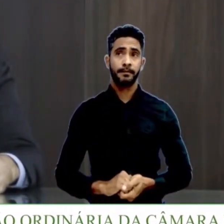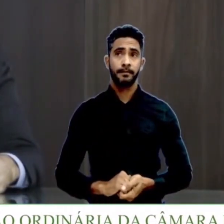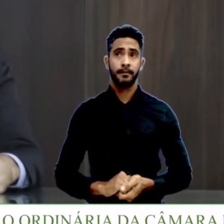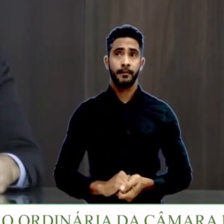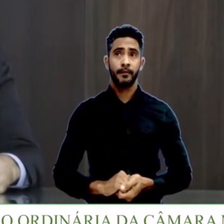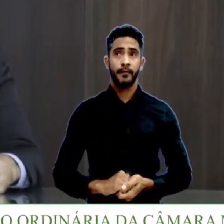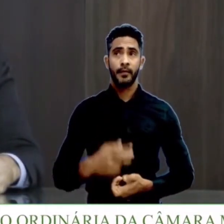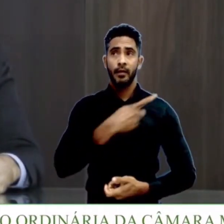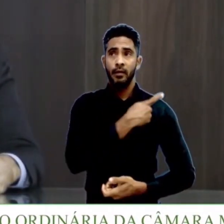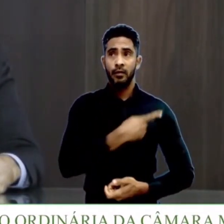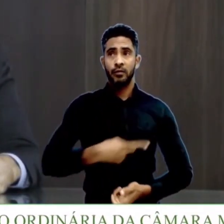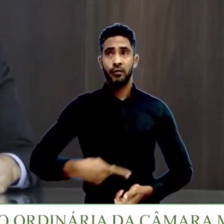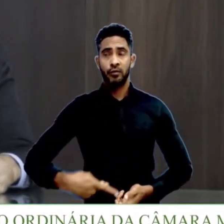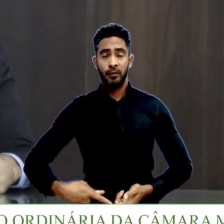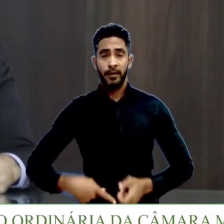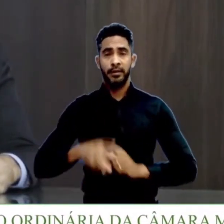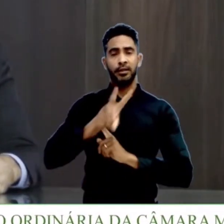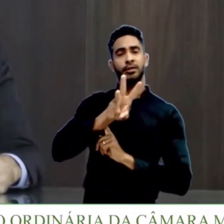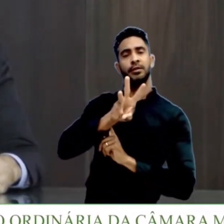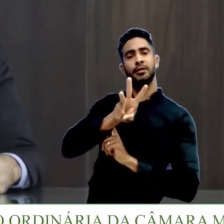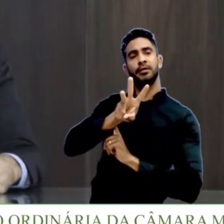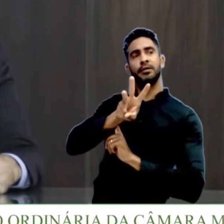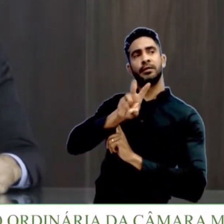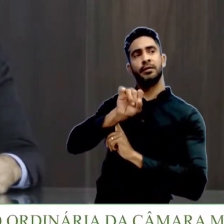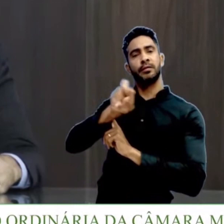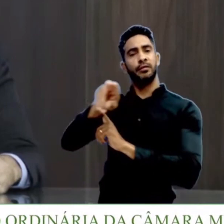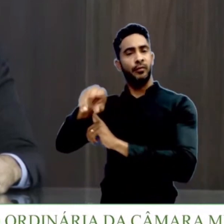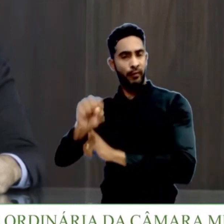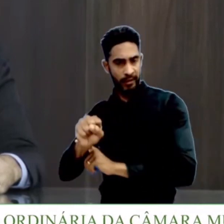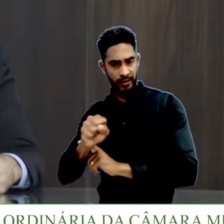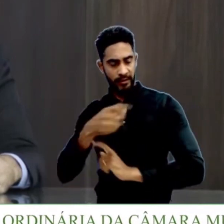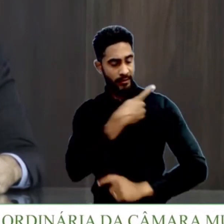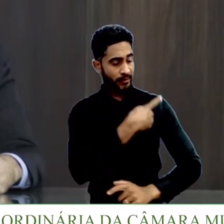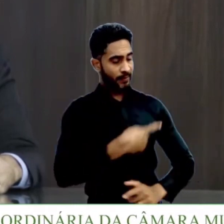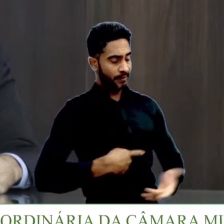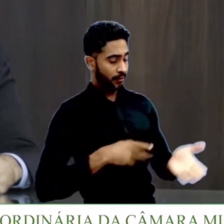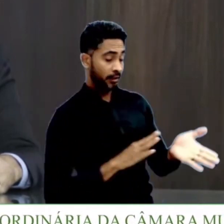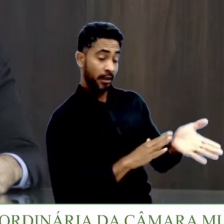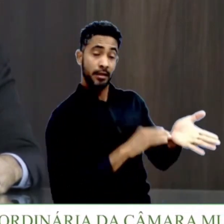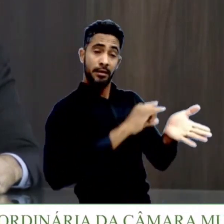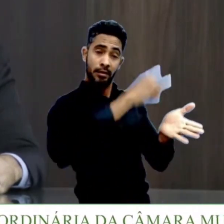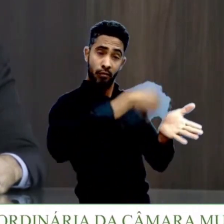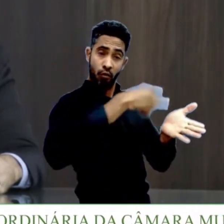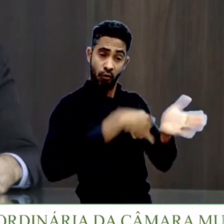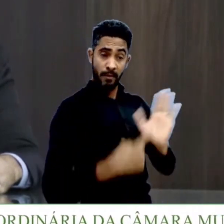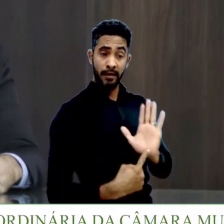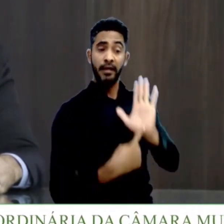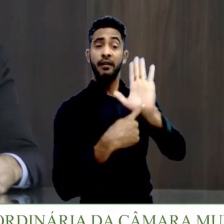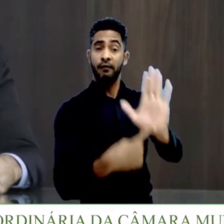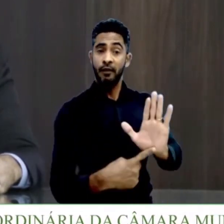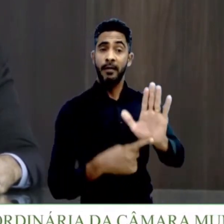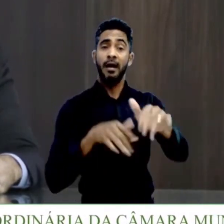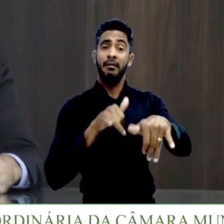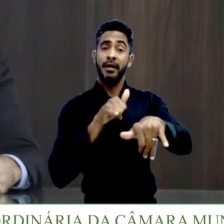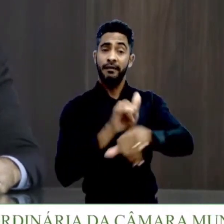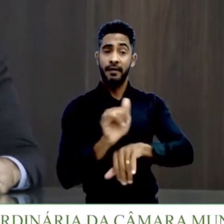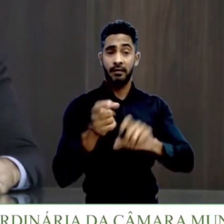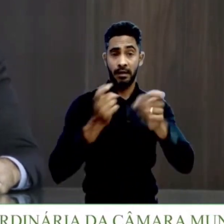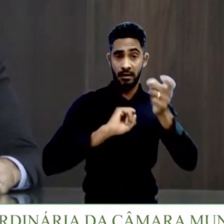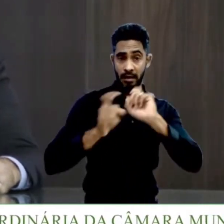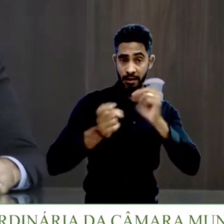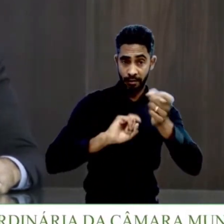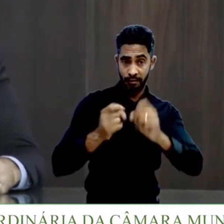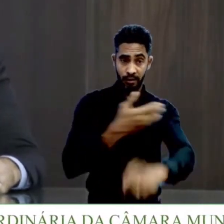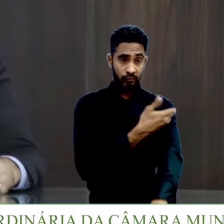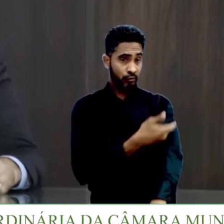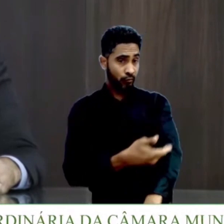Senhor presidente, Willis Carlos Lopes, venho por meio deste instrumento informar-lhe acerca da minha ausência na reunião